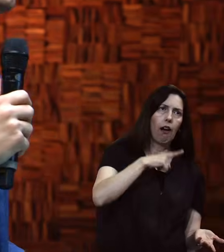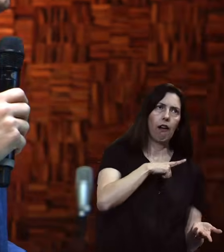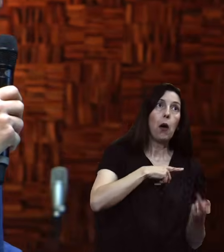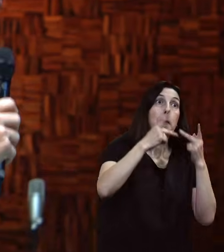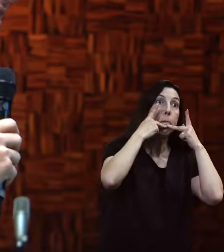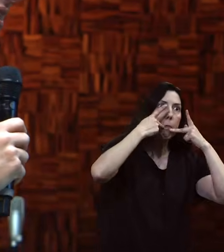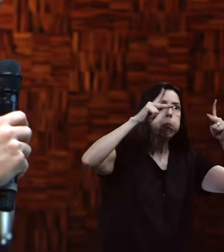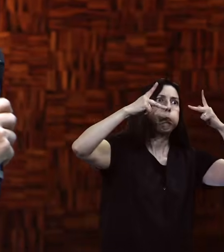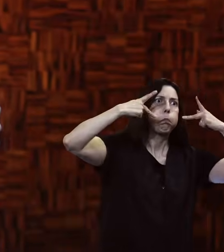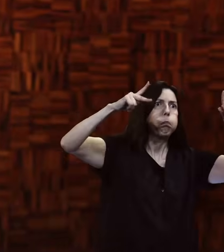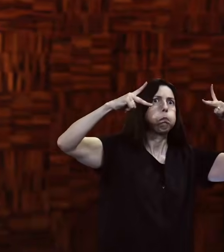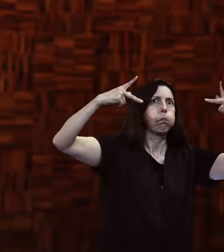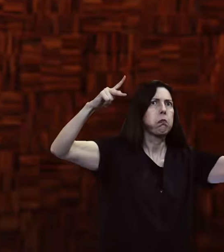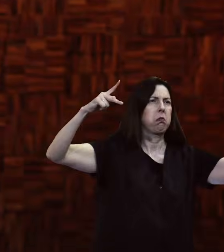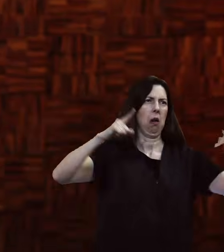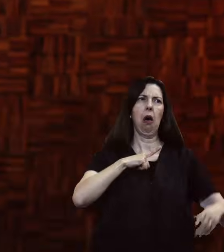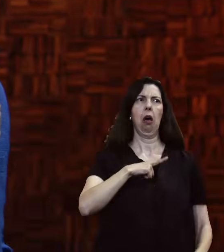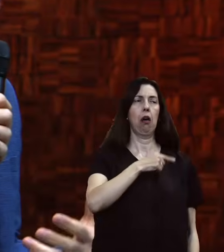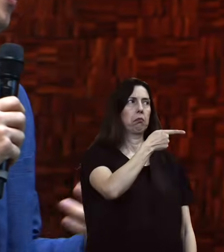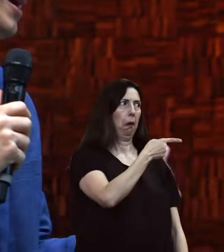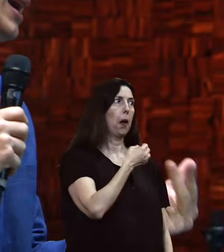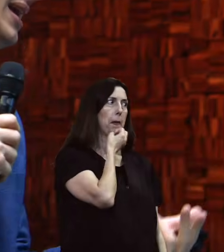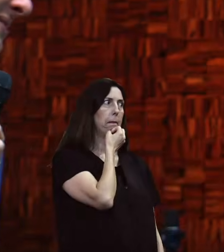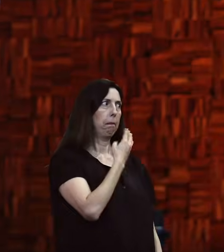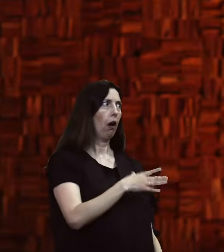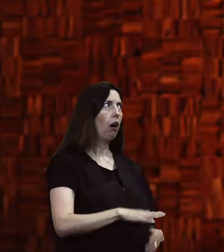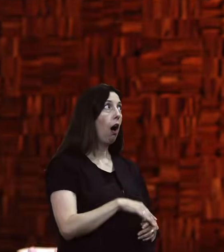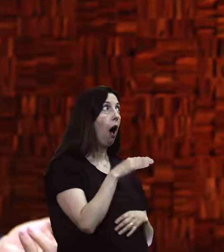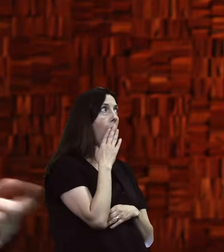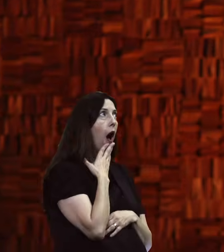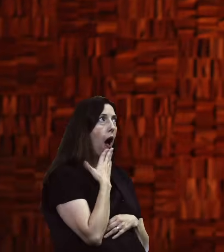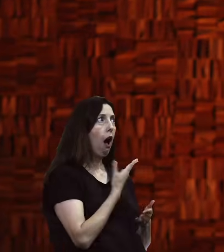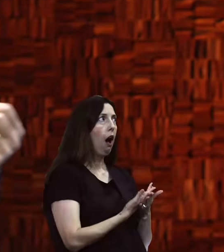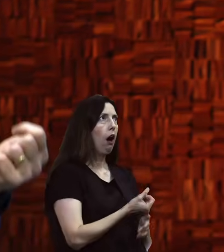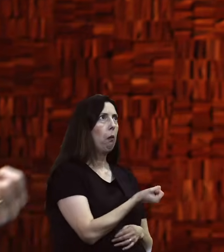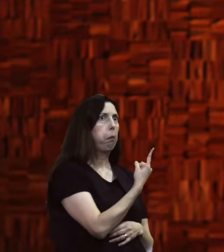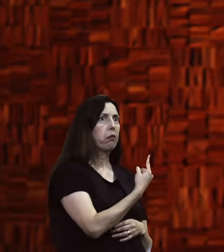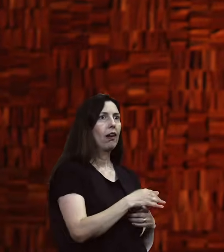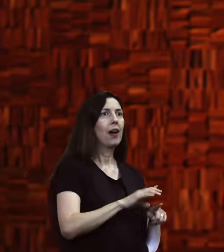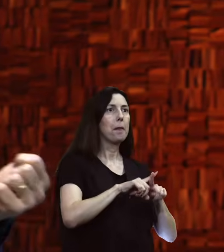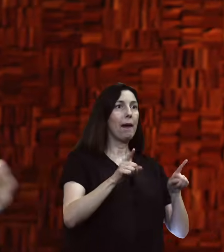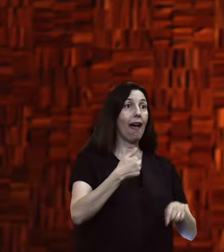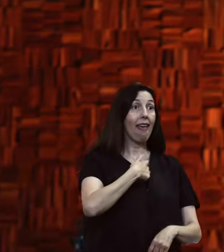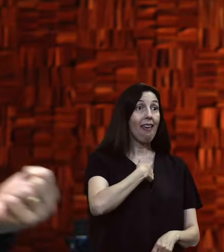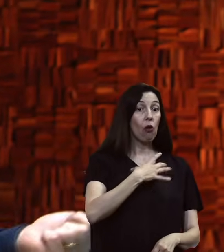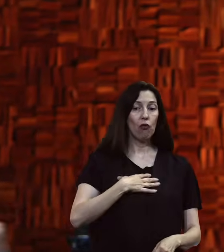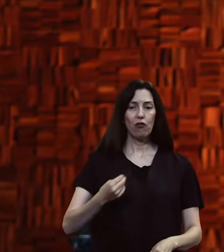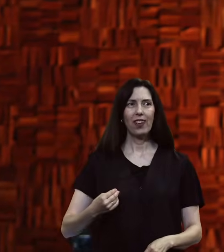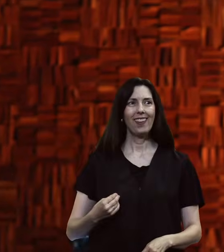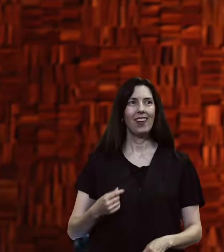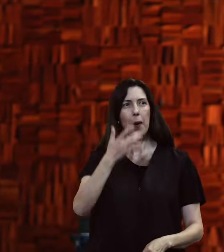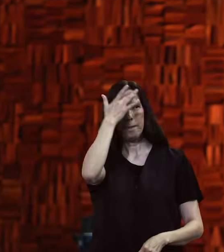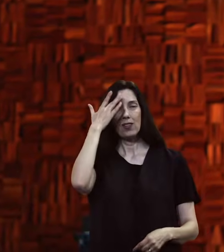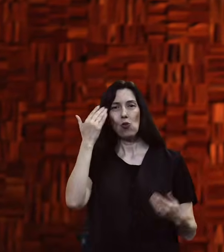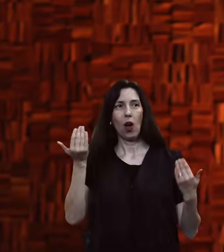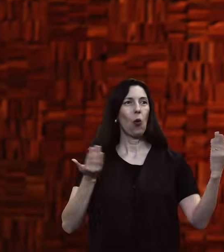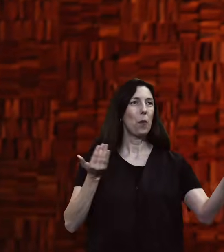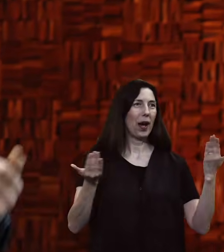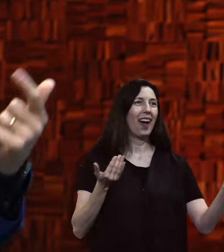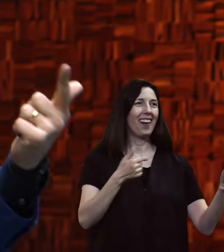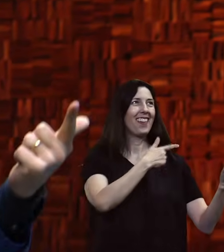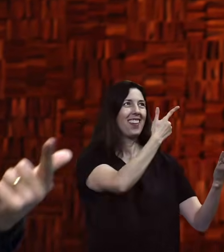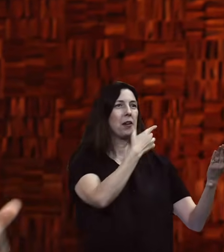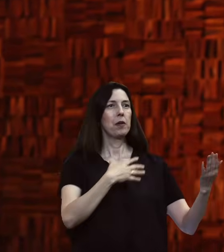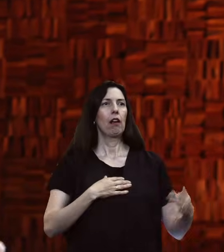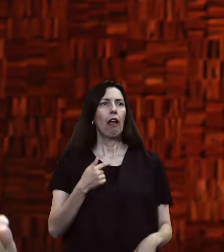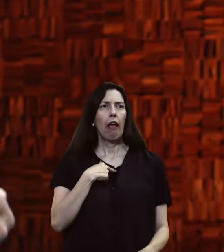pregador. E eu lembro que isso era uma crise, até porque muitas vezes as pessoas fazem comparação. Eu